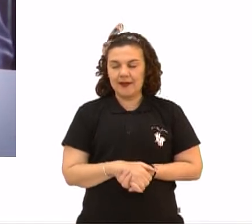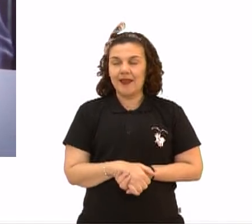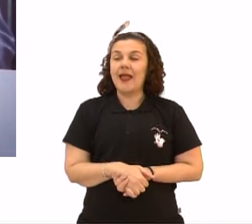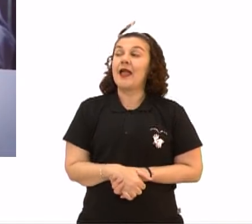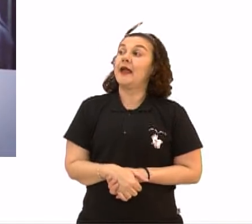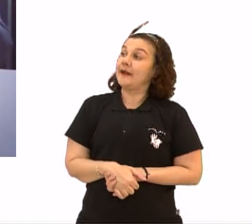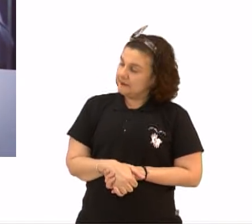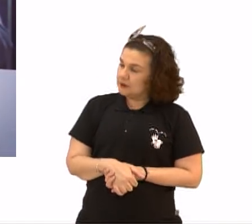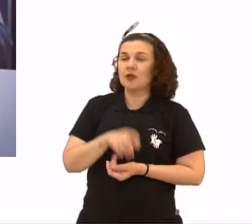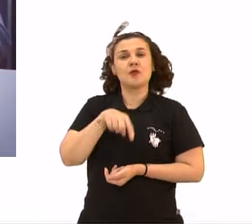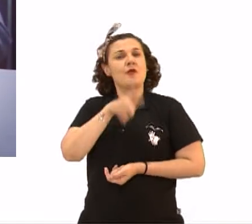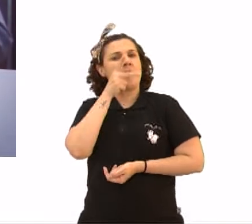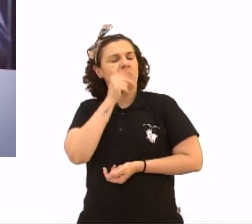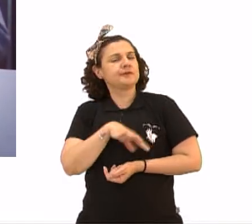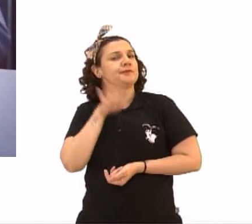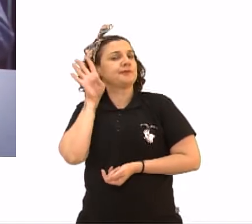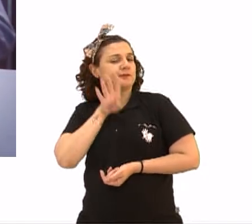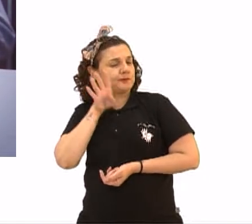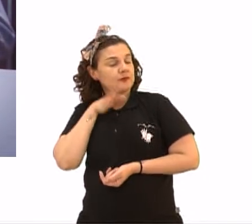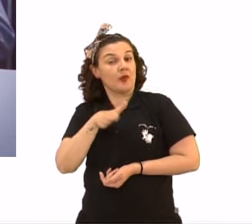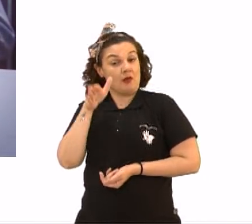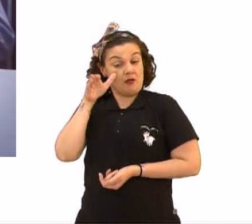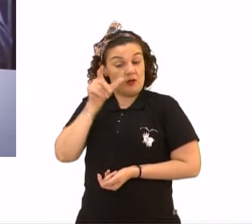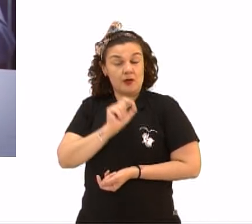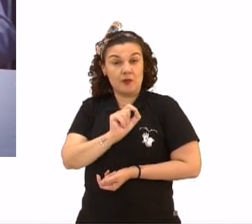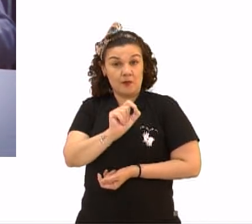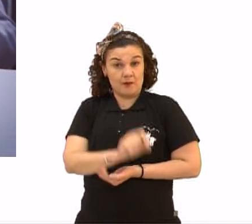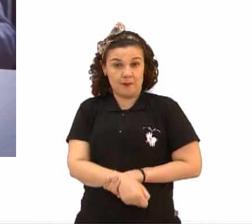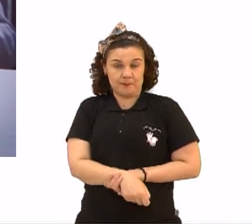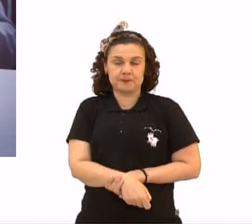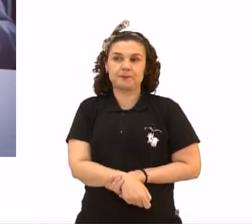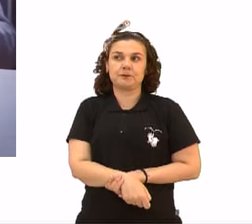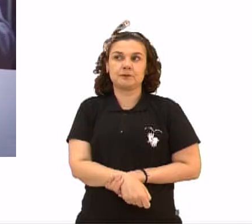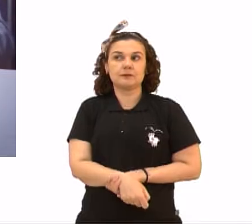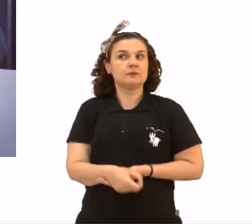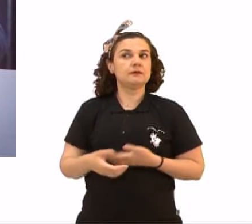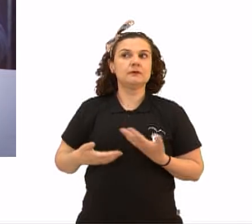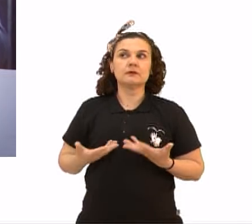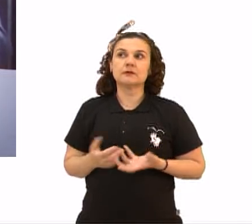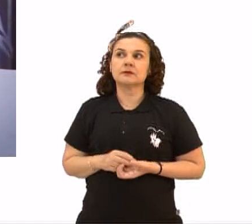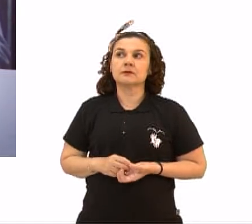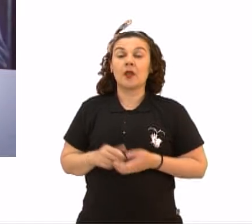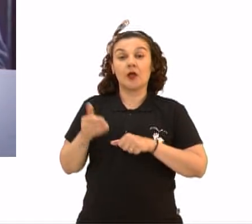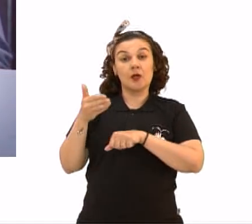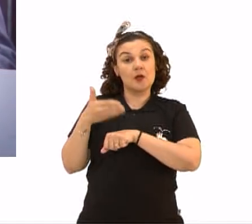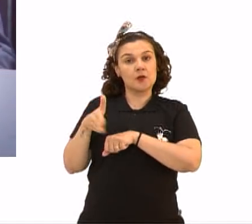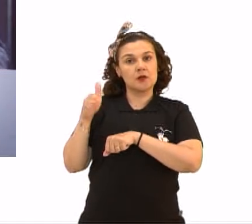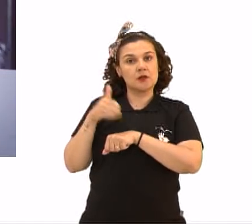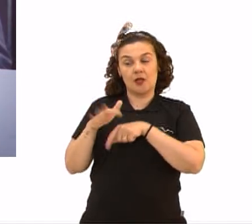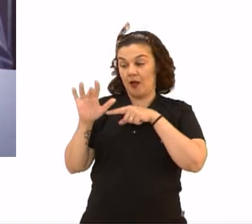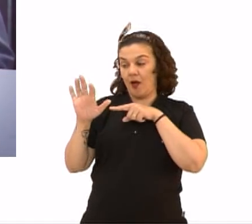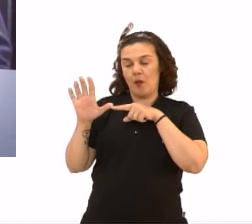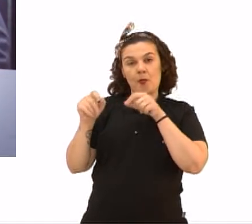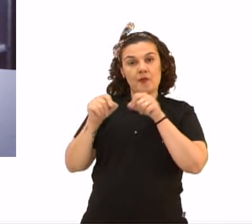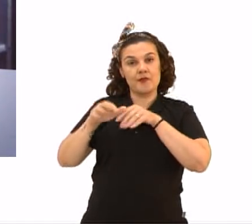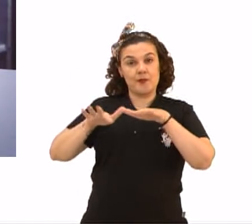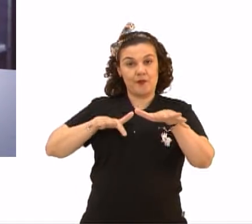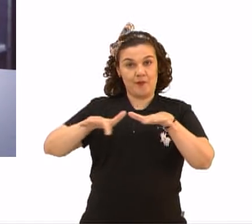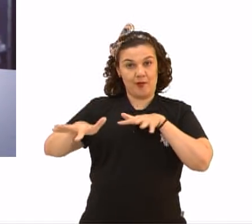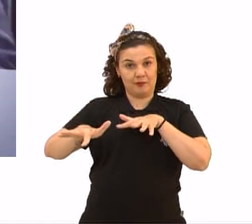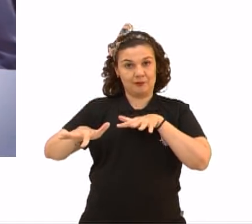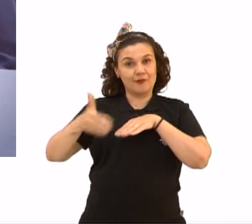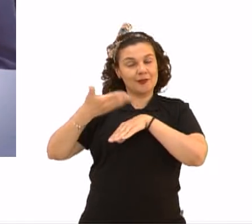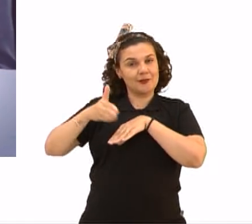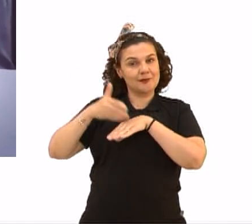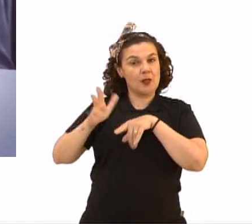faz uma coisa que eu achei interessante, assim, é em relação, assim, ao treino da mão para desenhar movimento, sabe?